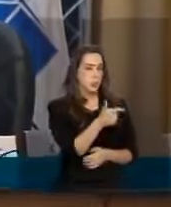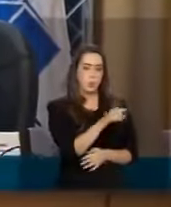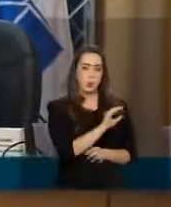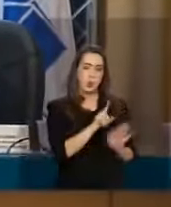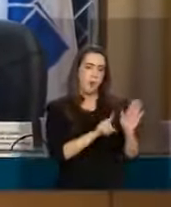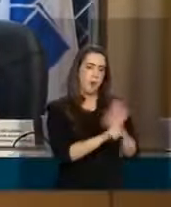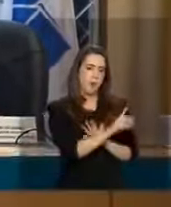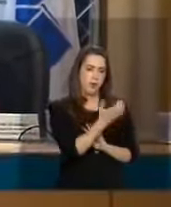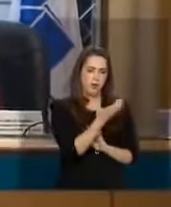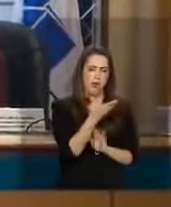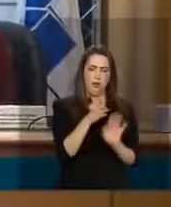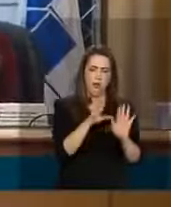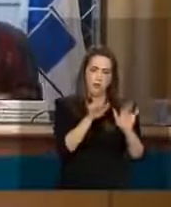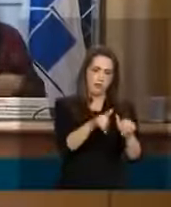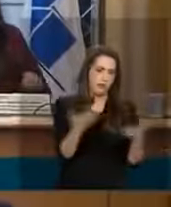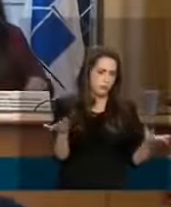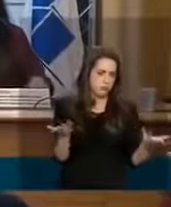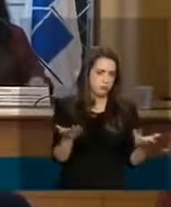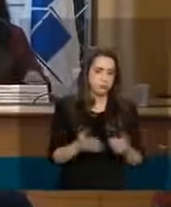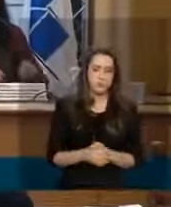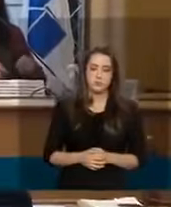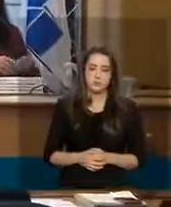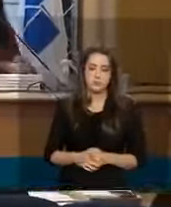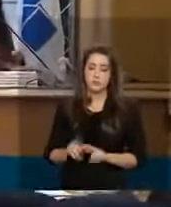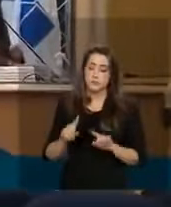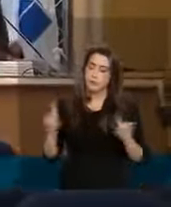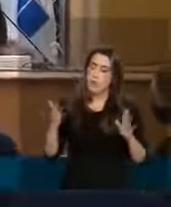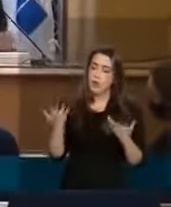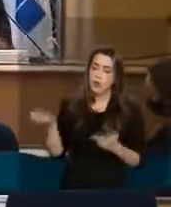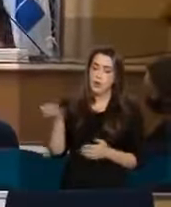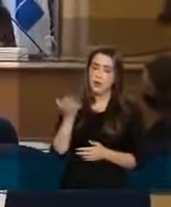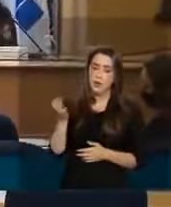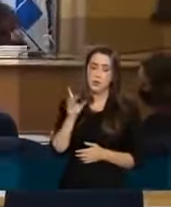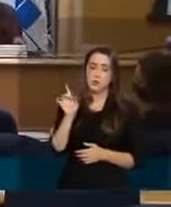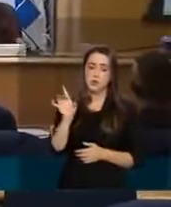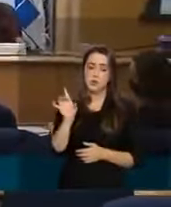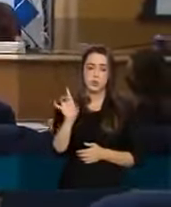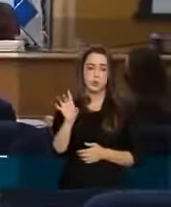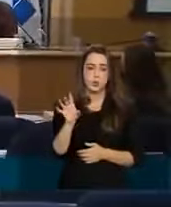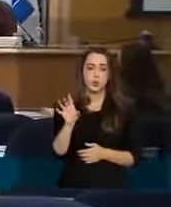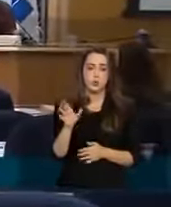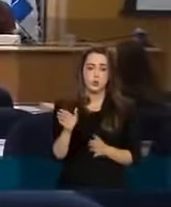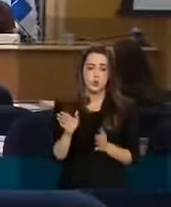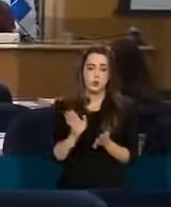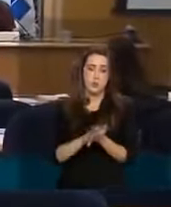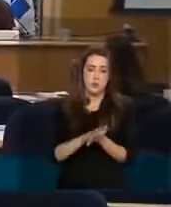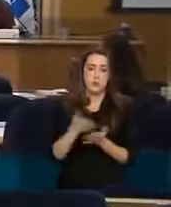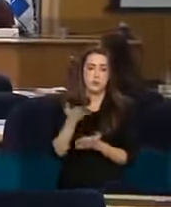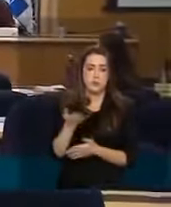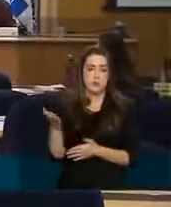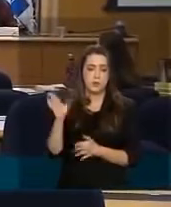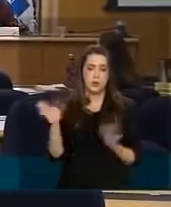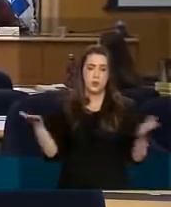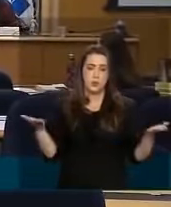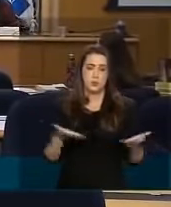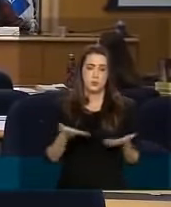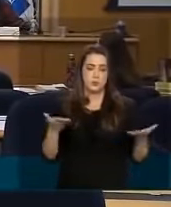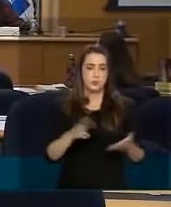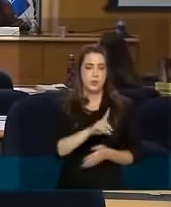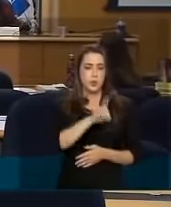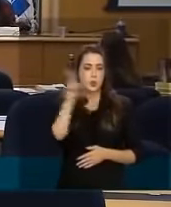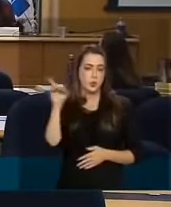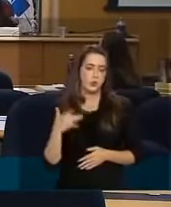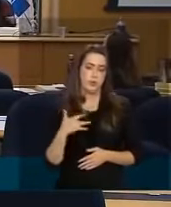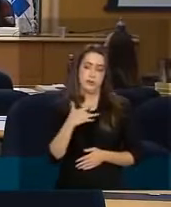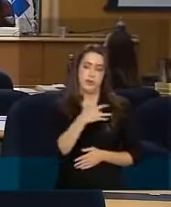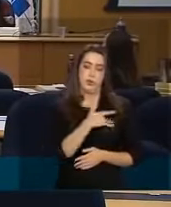O senhor gostaria de finalizar? Não, eu gostaria só de parabenizar hoje, né, o Dia da